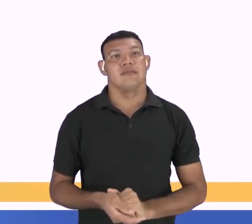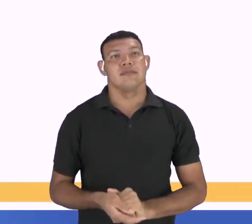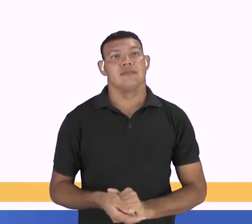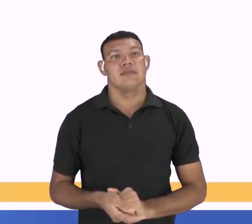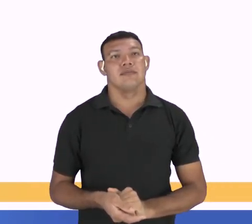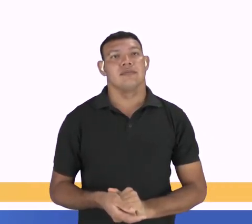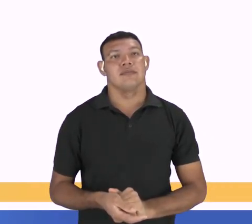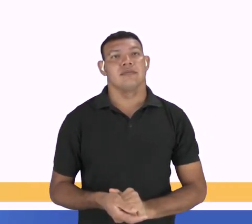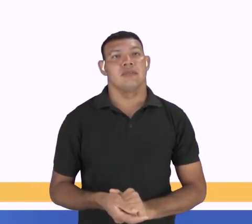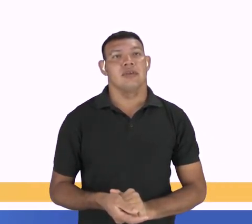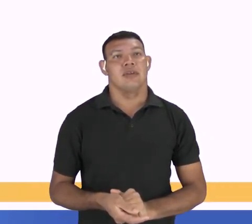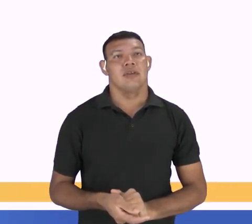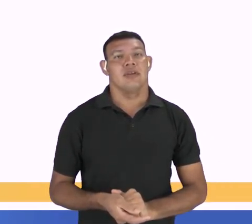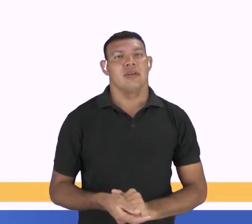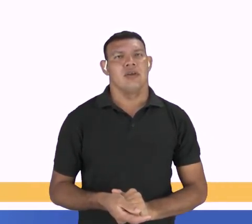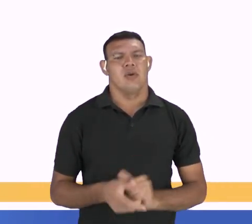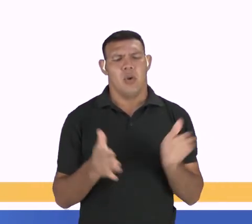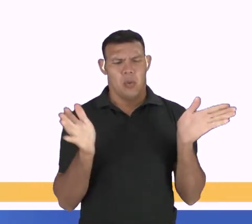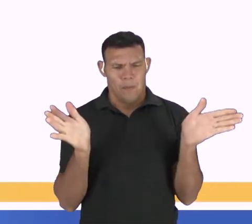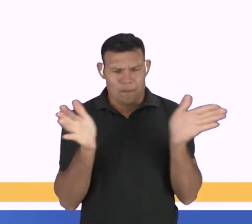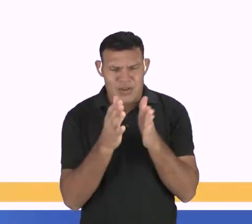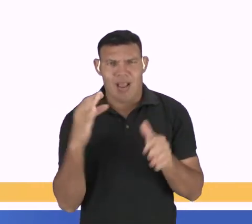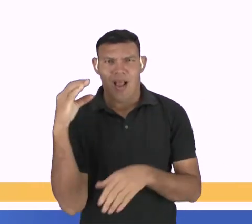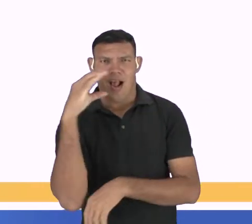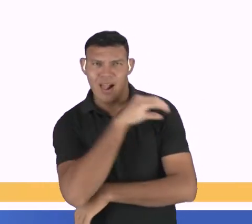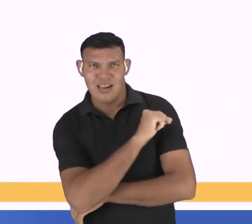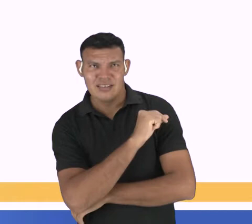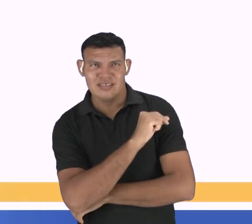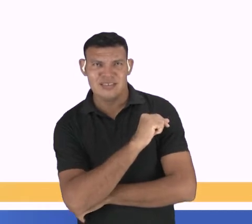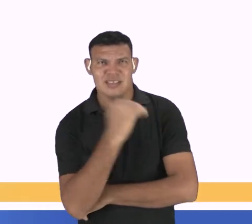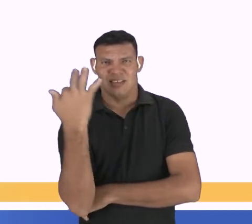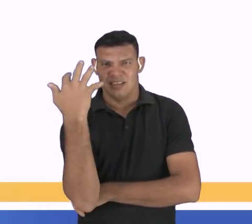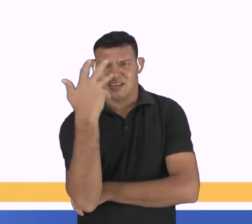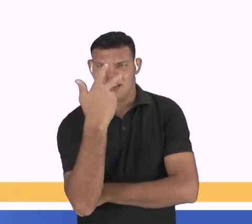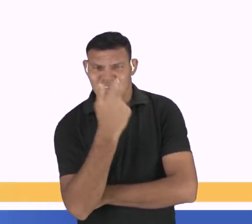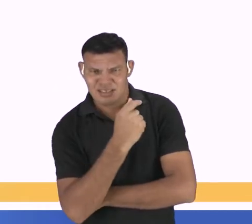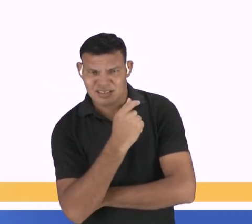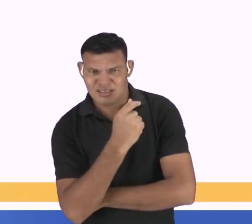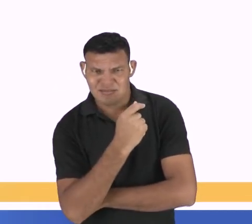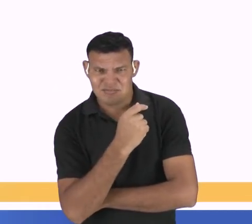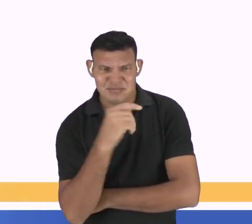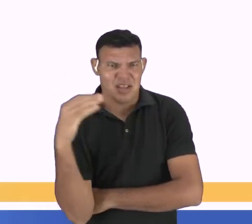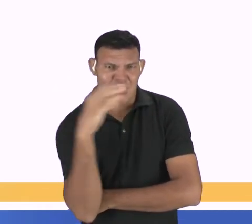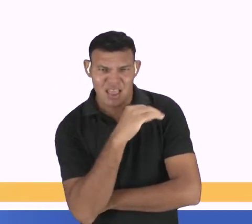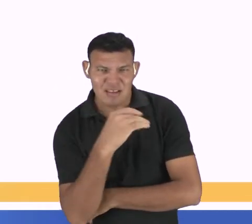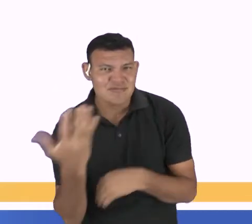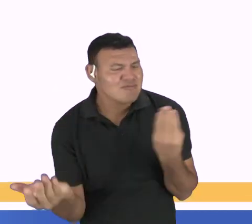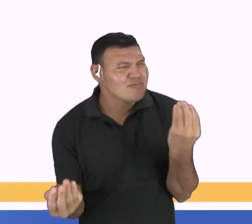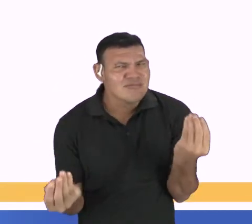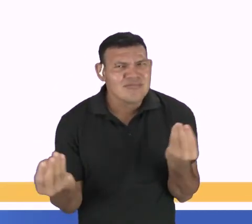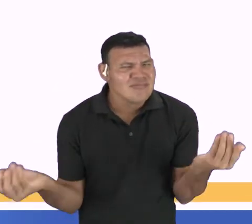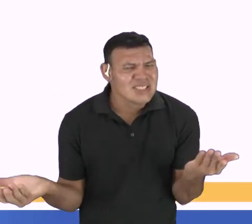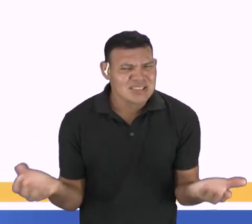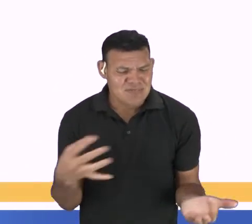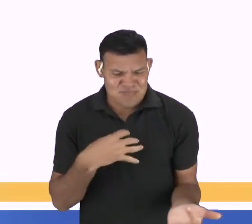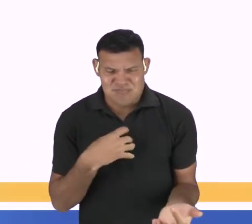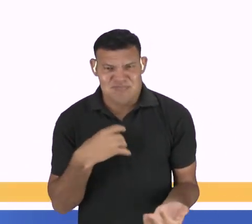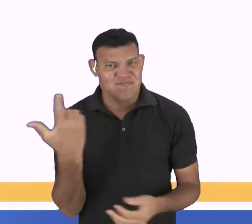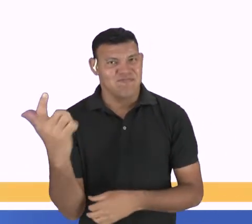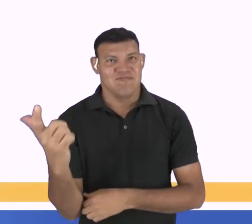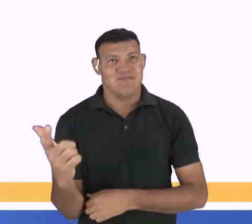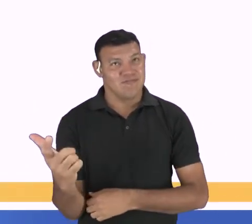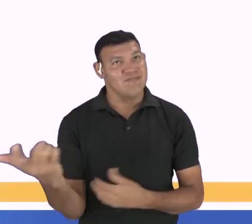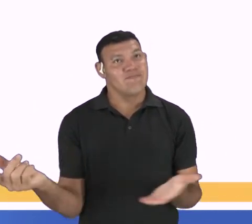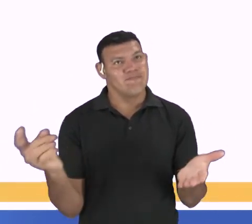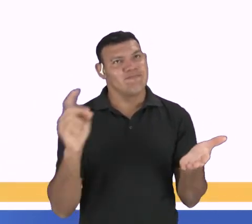e soon, breve, logo. Então será que é logo bonita, breve bonita? Ao pé